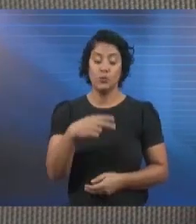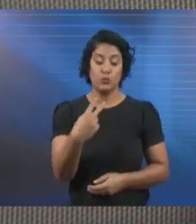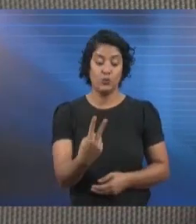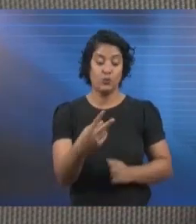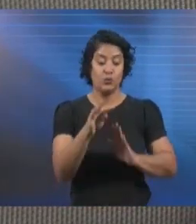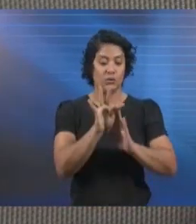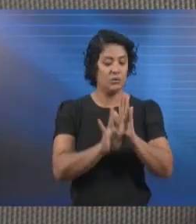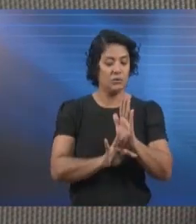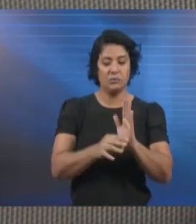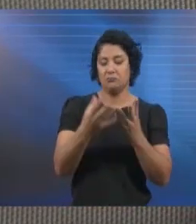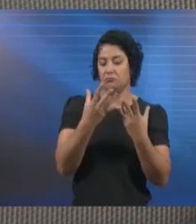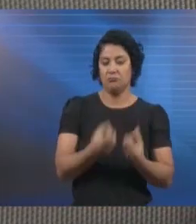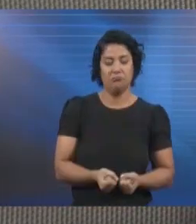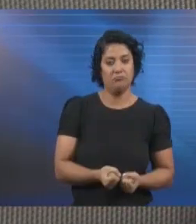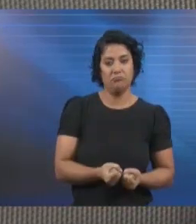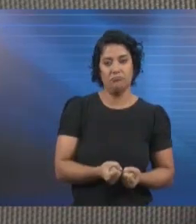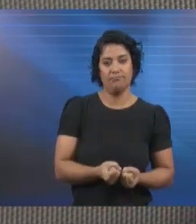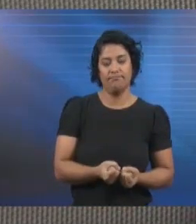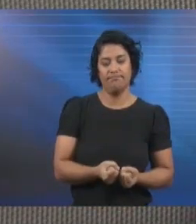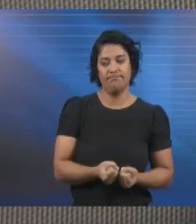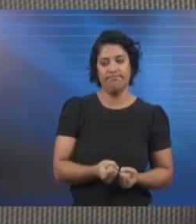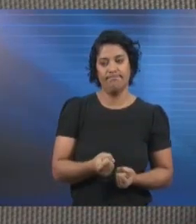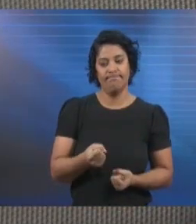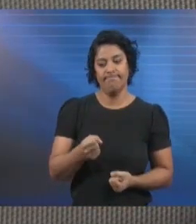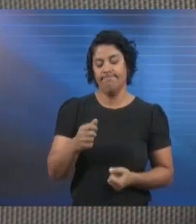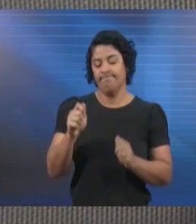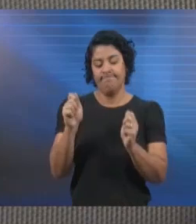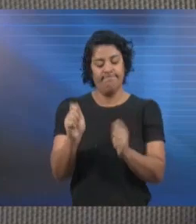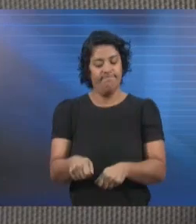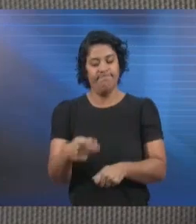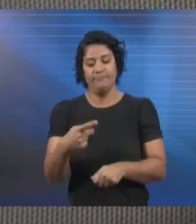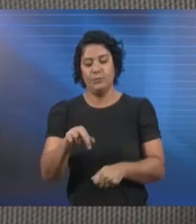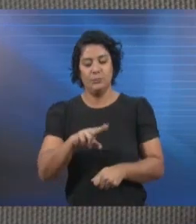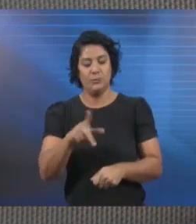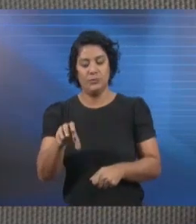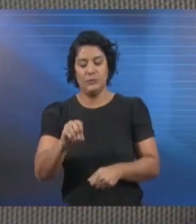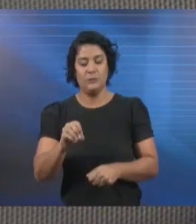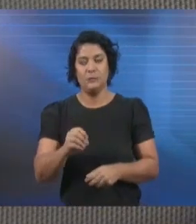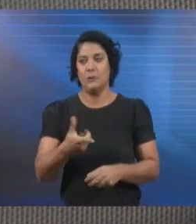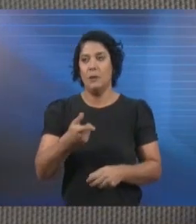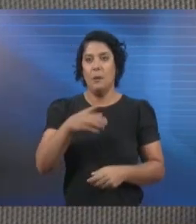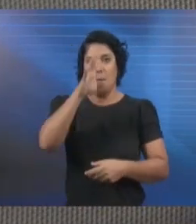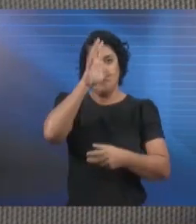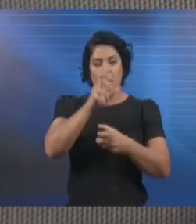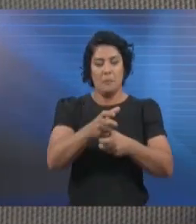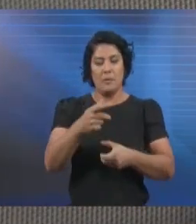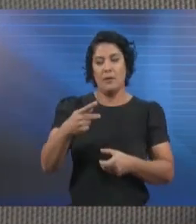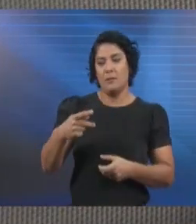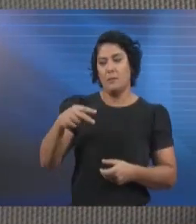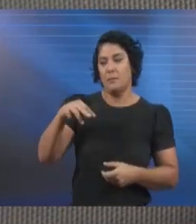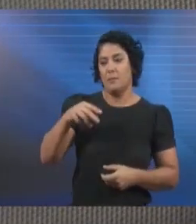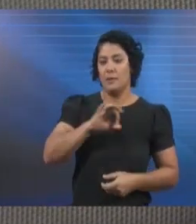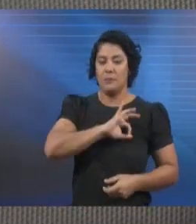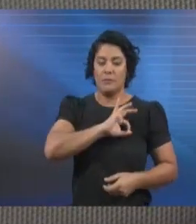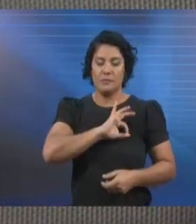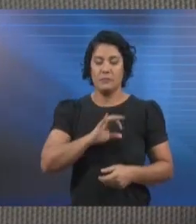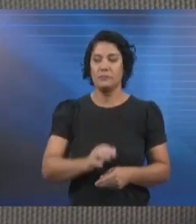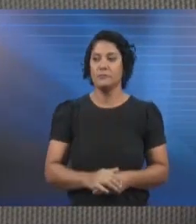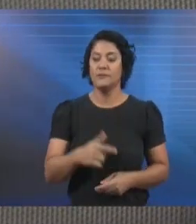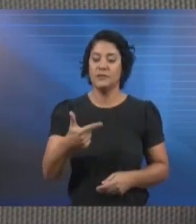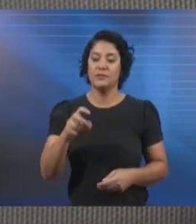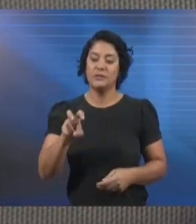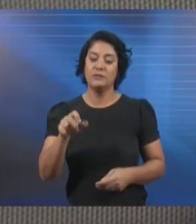não forem aprovados não resultarão em promoções para policiais e bombeiros no dia 25 de agosto